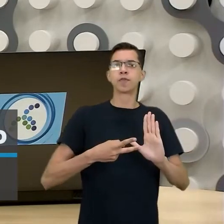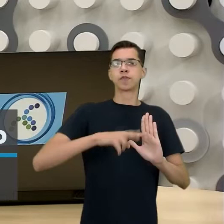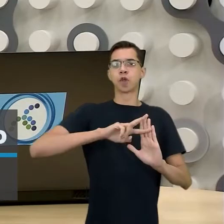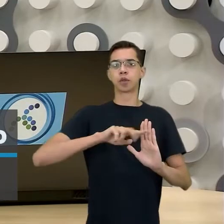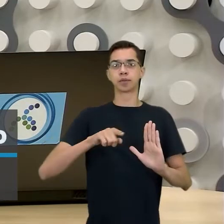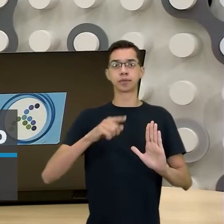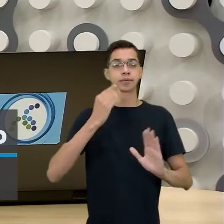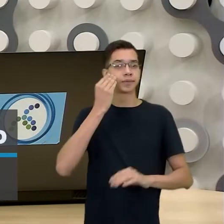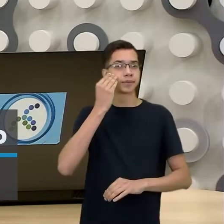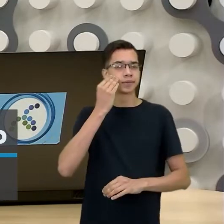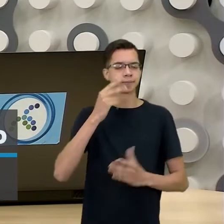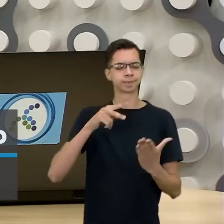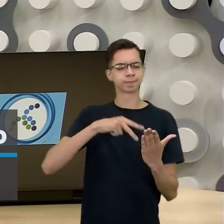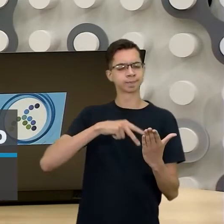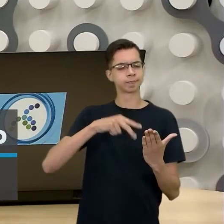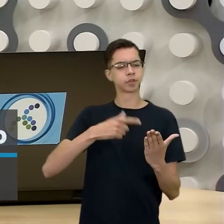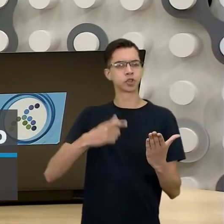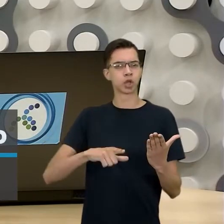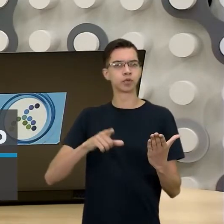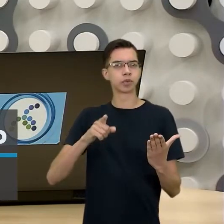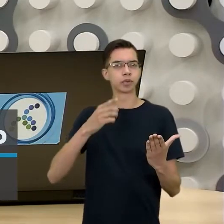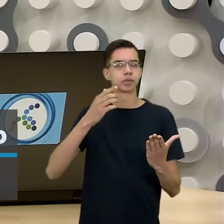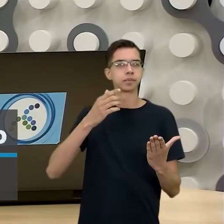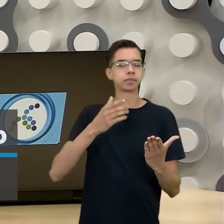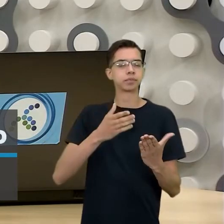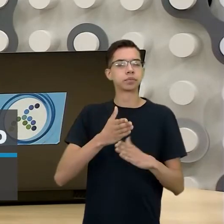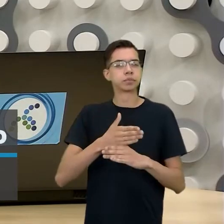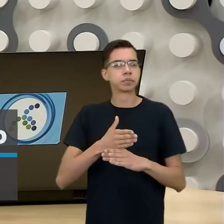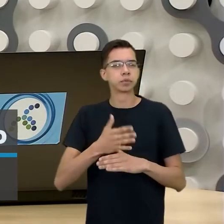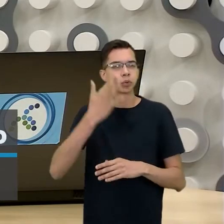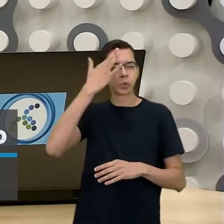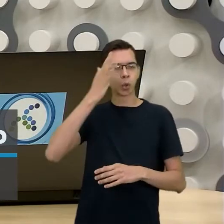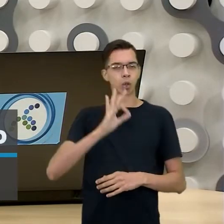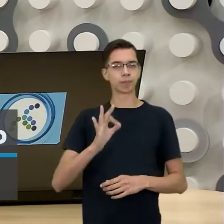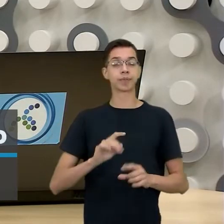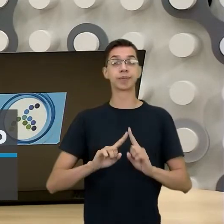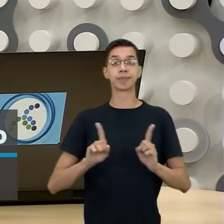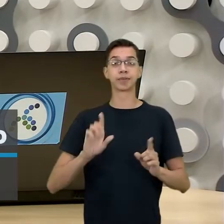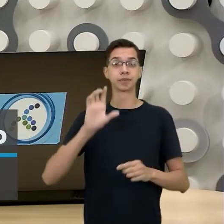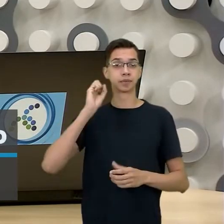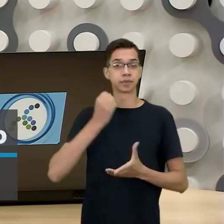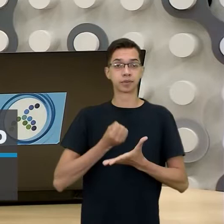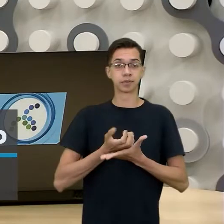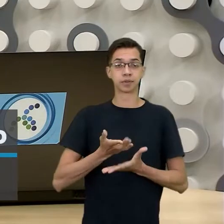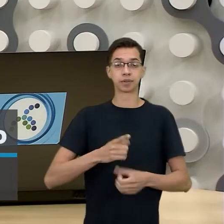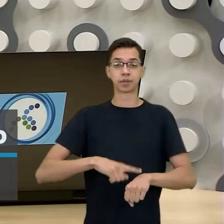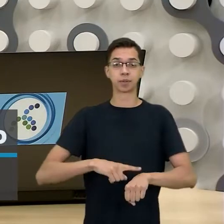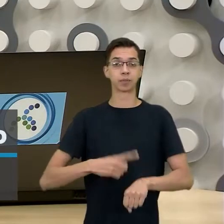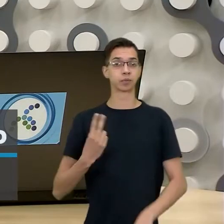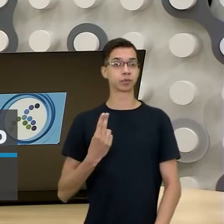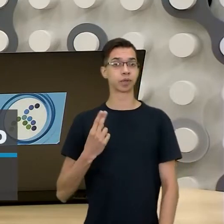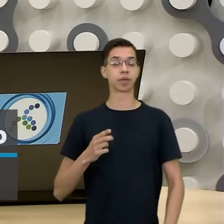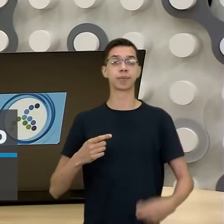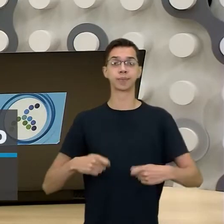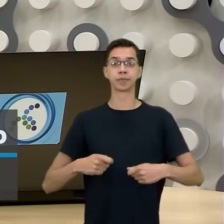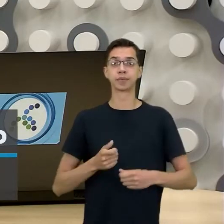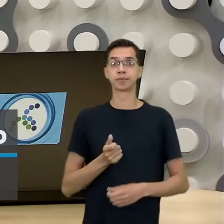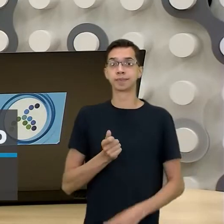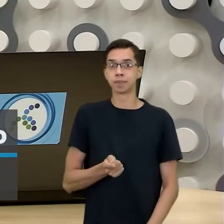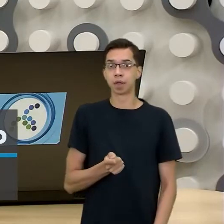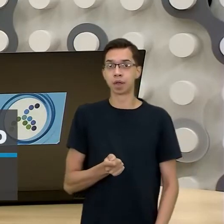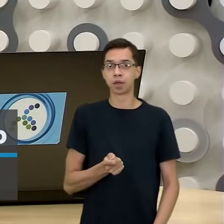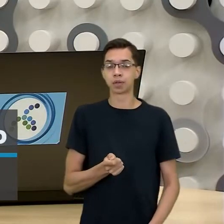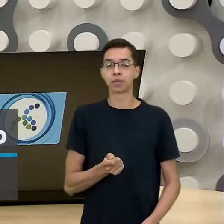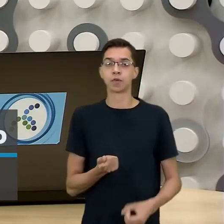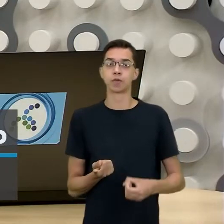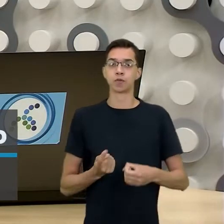você está ouvindo um podcast, você não tem esse tempo ali, né? Você vai no tempo, ou você vai ter que pausar e ouvir novamente.